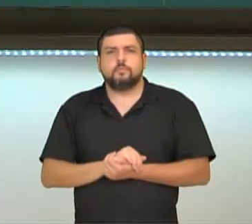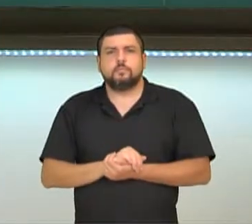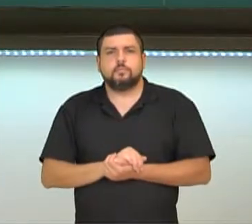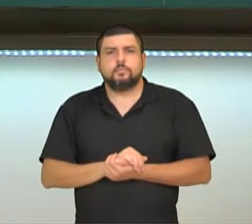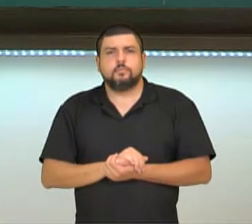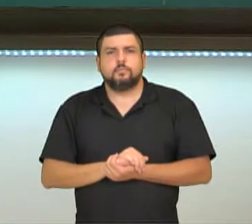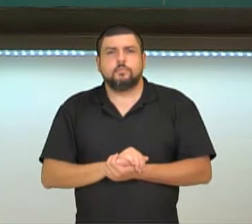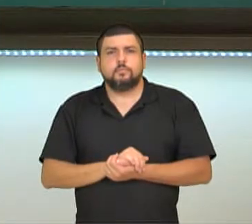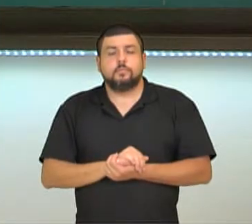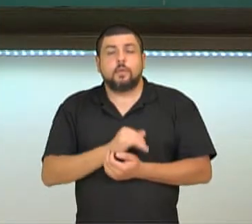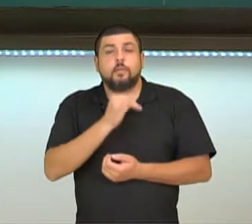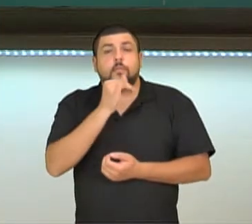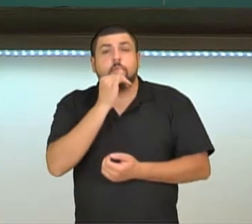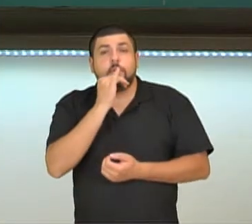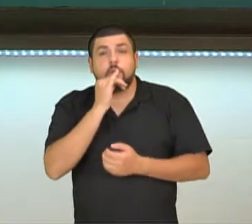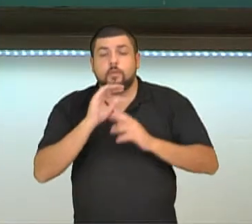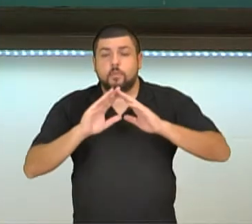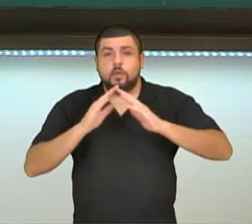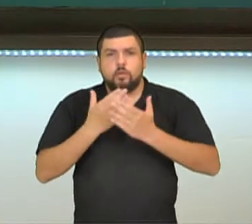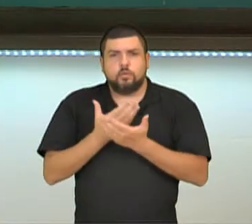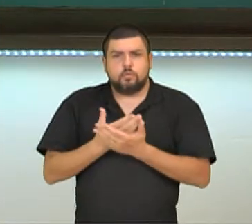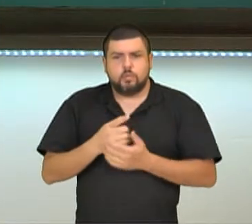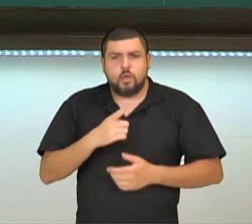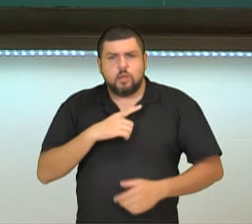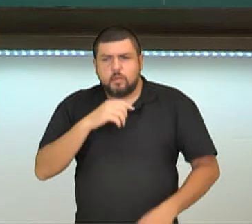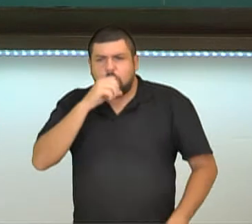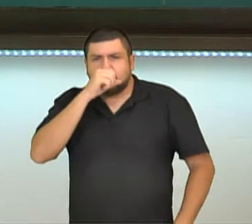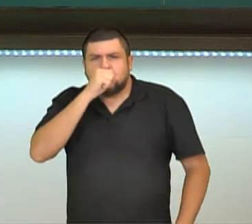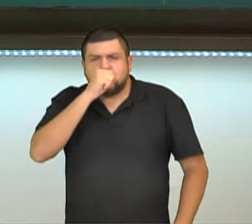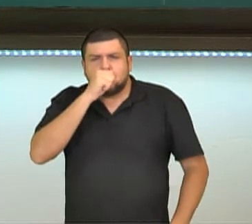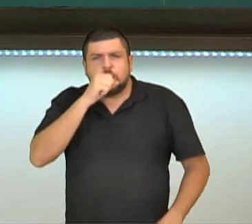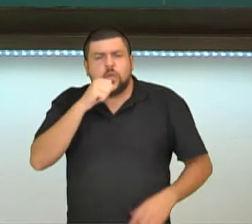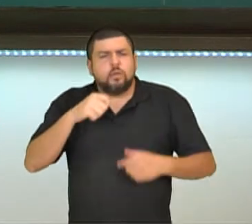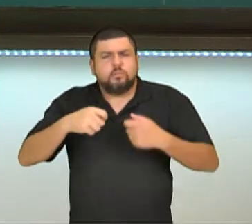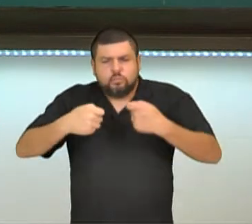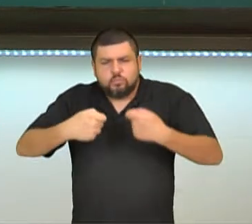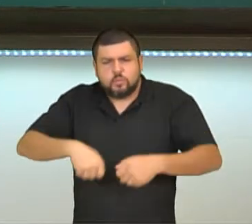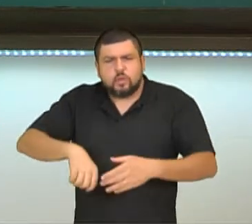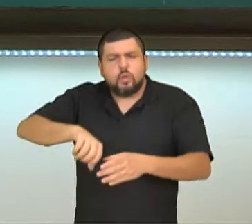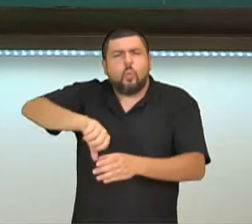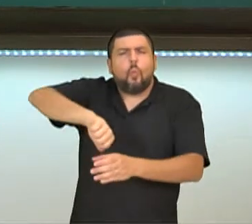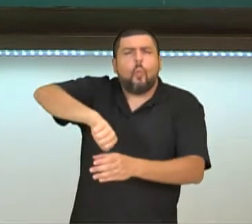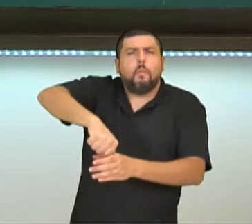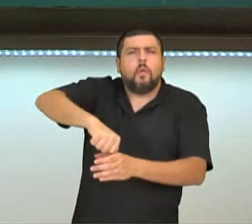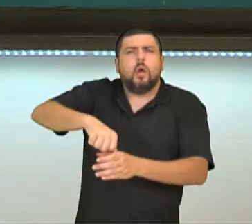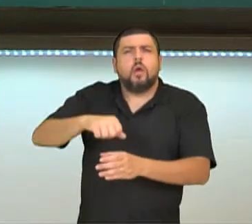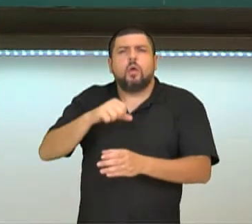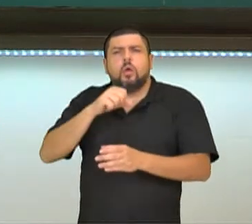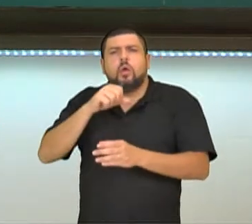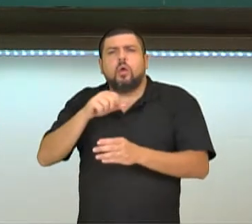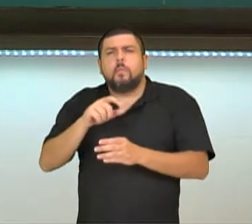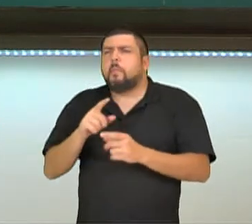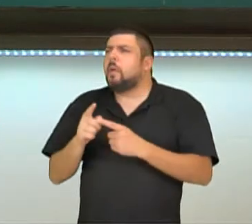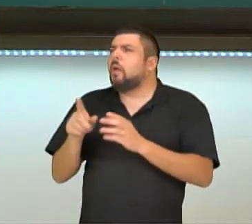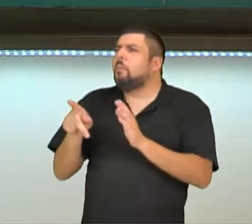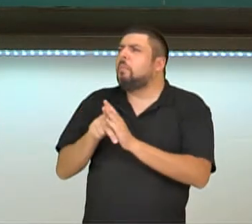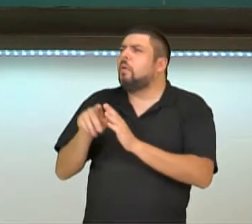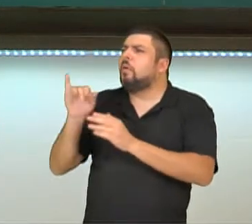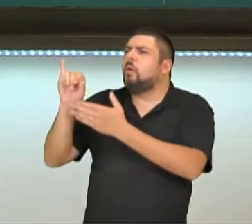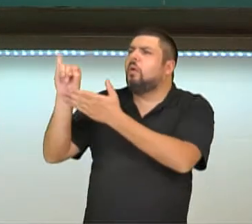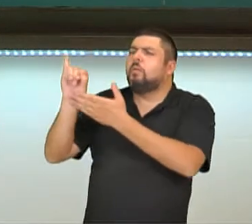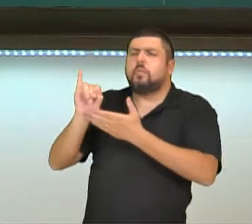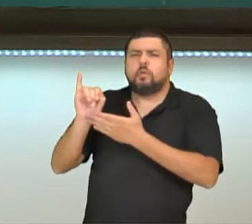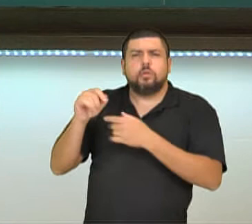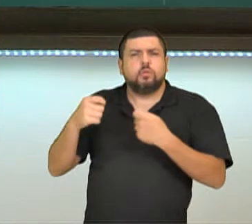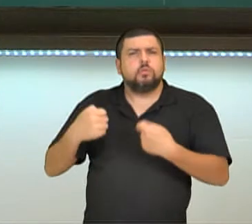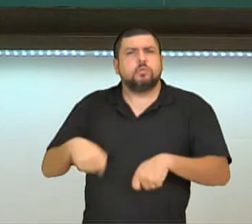laranja na merenda? Não precisa vir suco de laranja lá, não sei de onde. Vai consumir a laranja